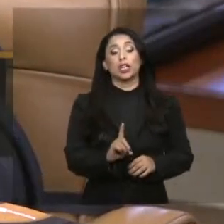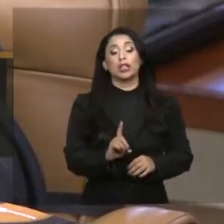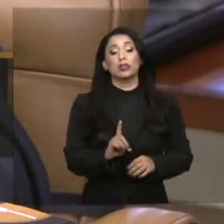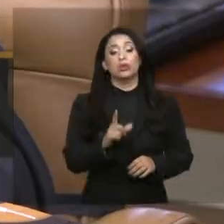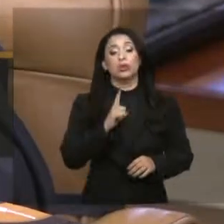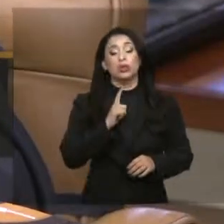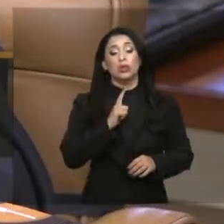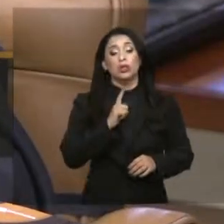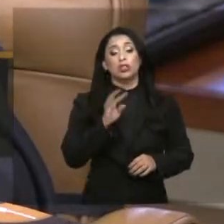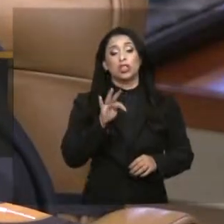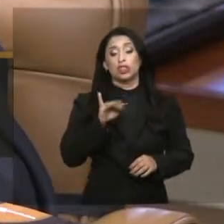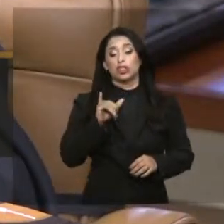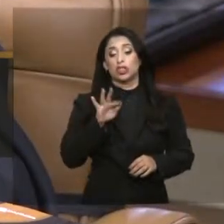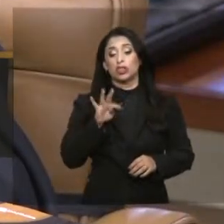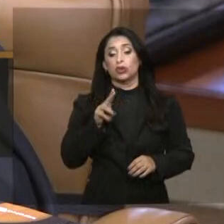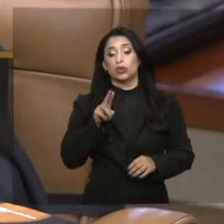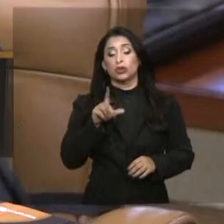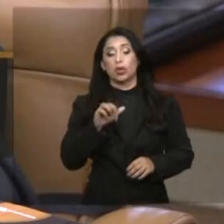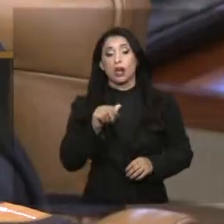titular.